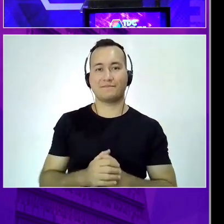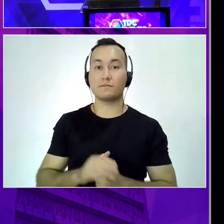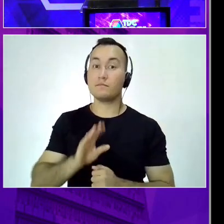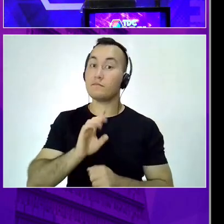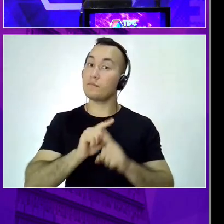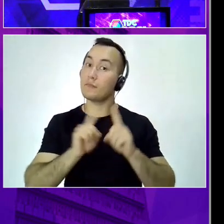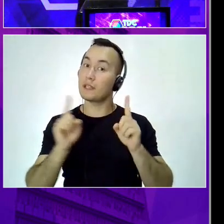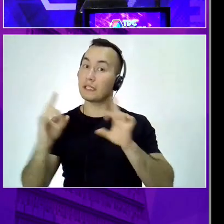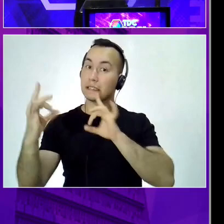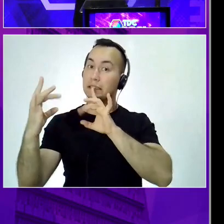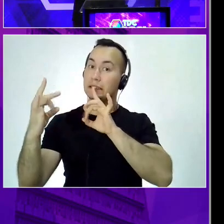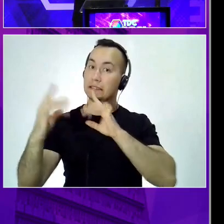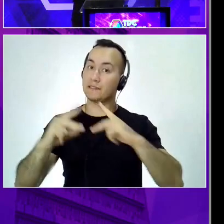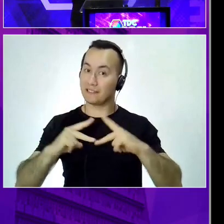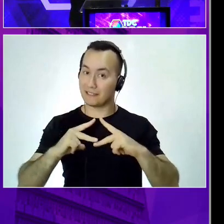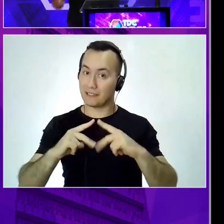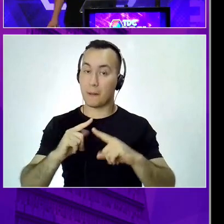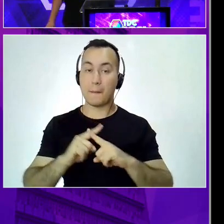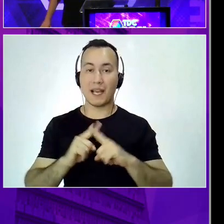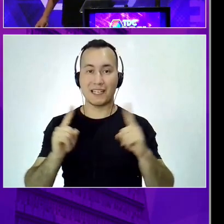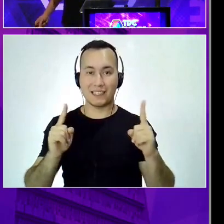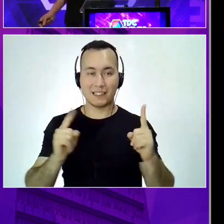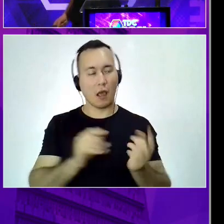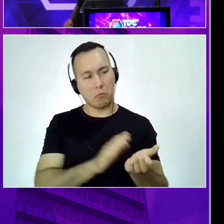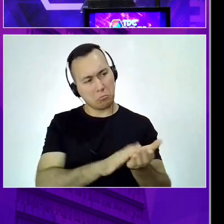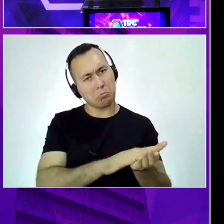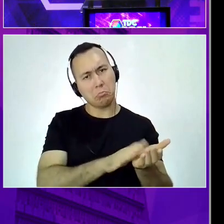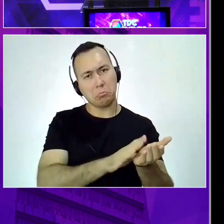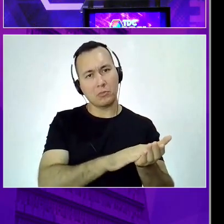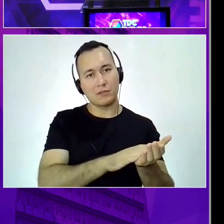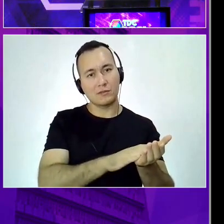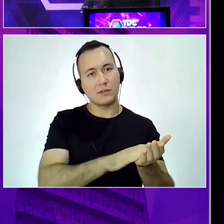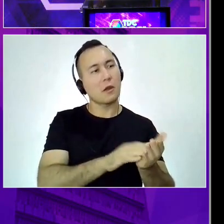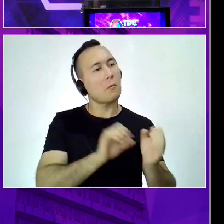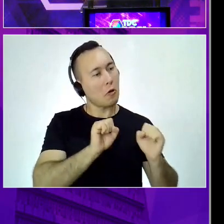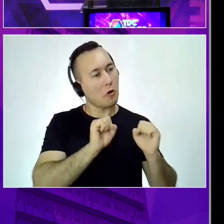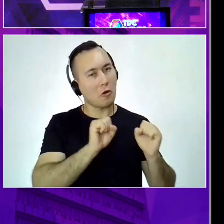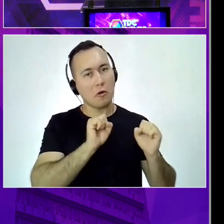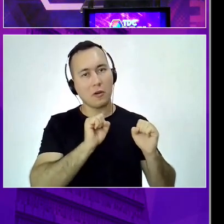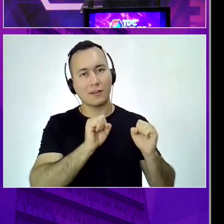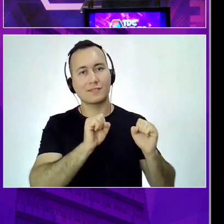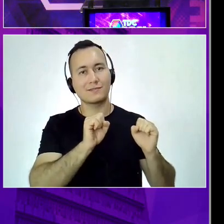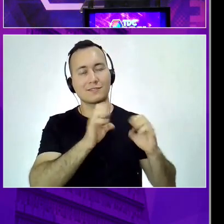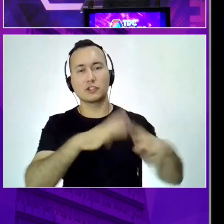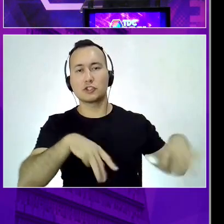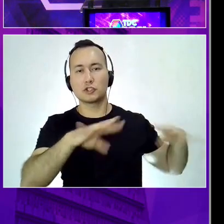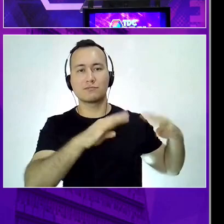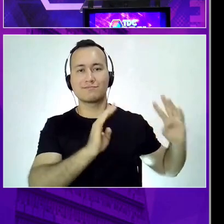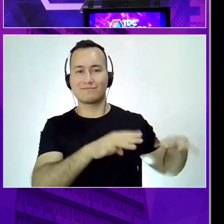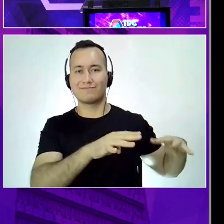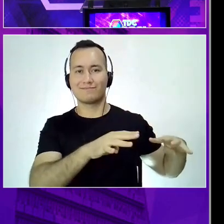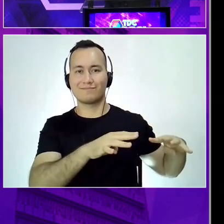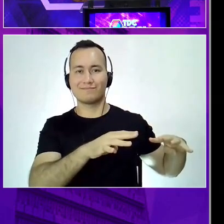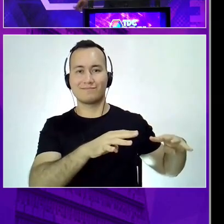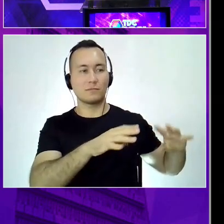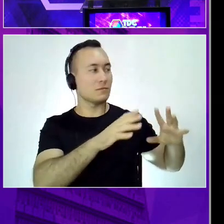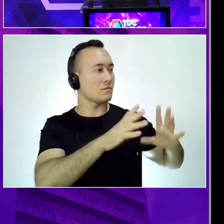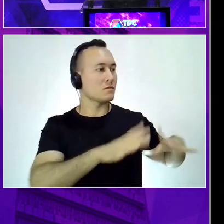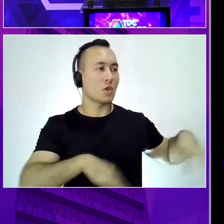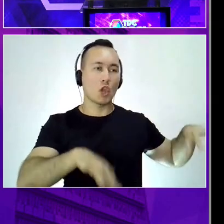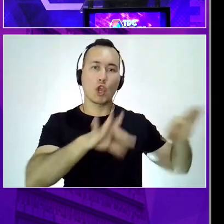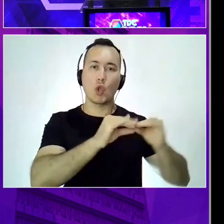para o cara ser elogiado ali na frente de todo mundo se sente bem, né? Então é importante ali ter essa questão do